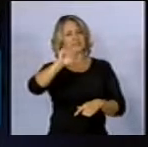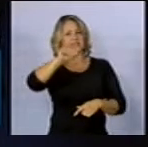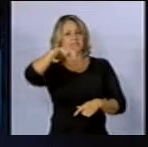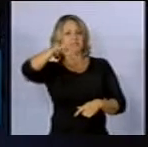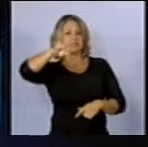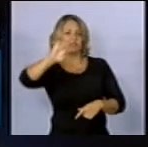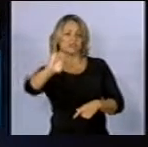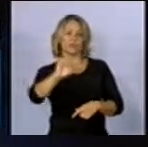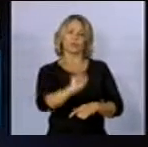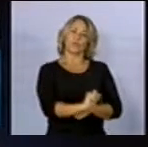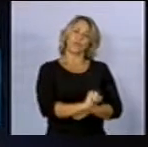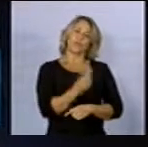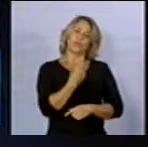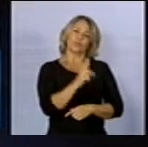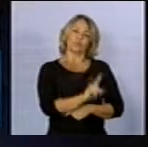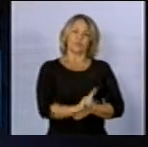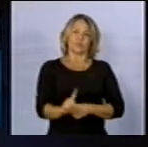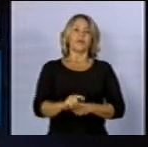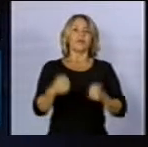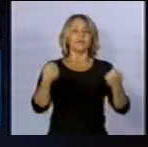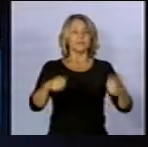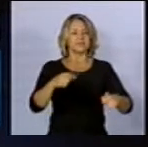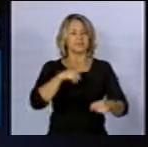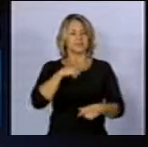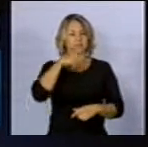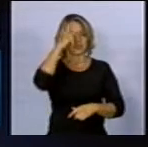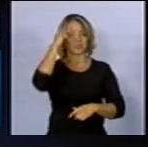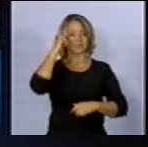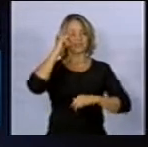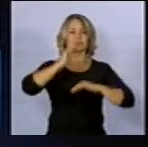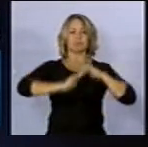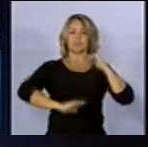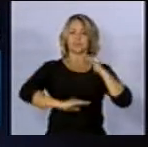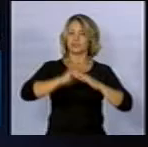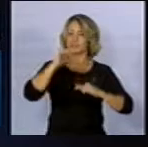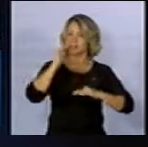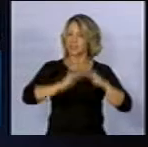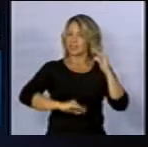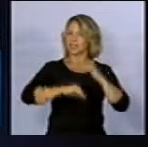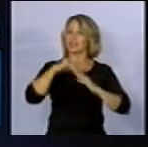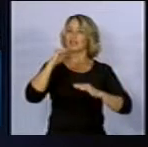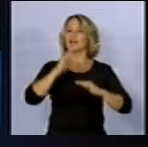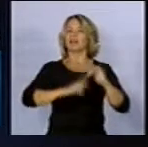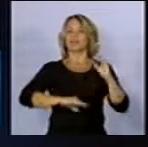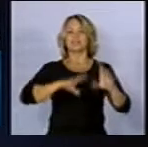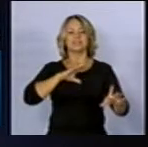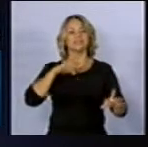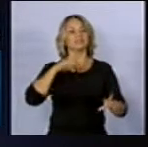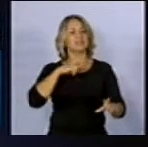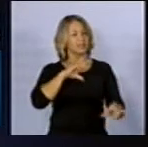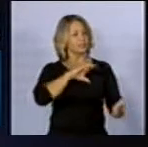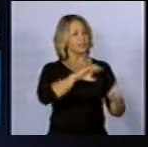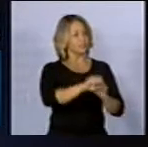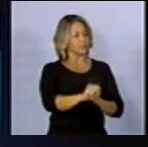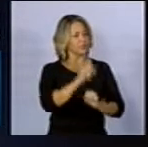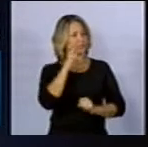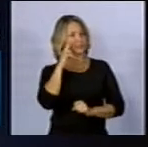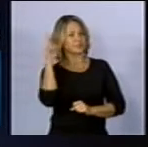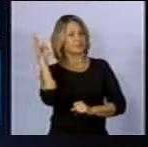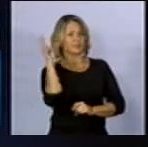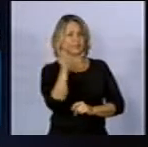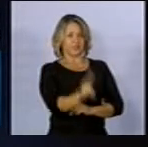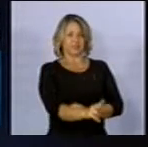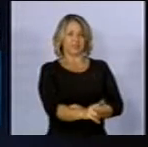para isso nós precisamos de pessoas qualificadas pessoas que t a formação voltada